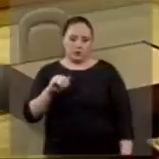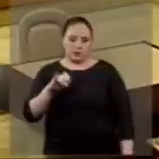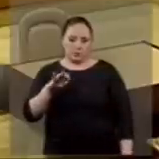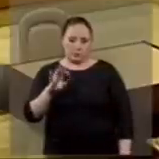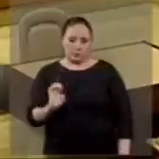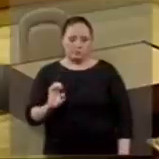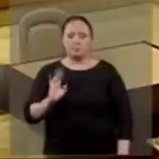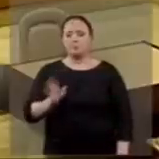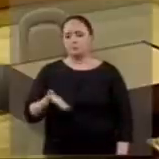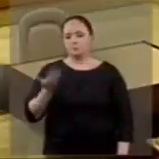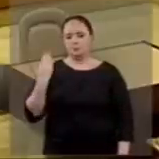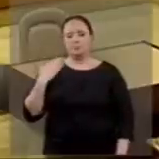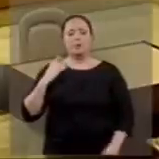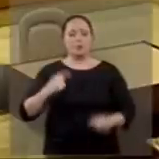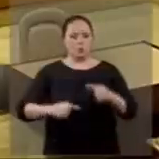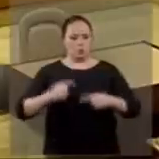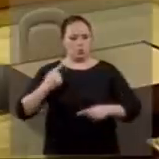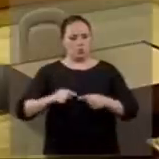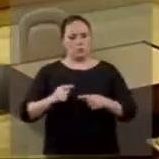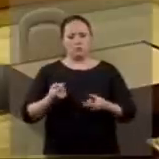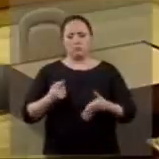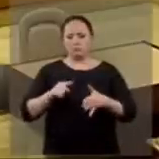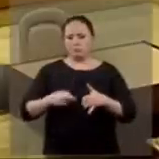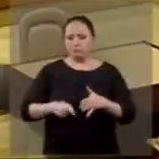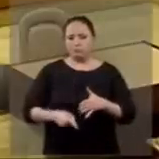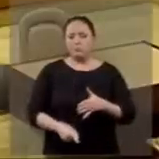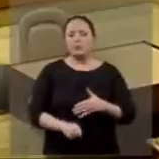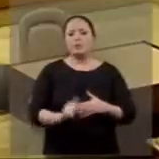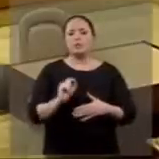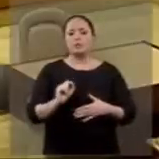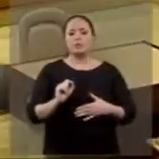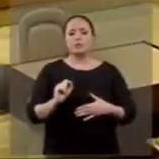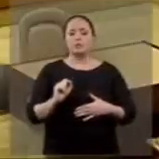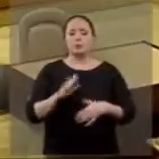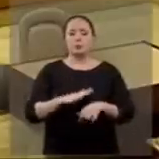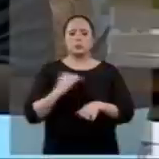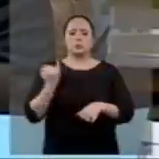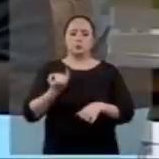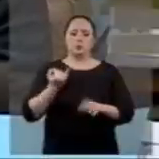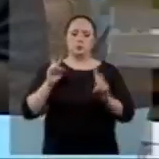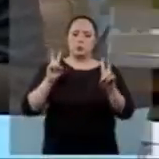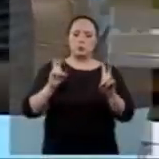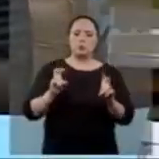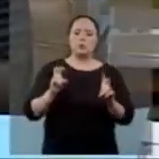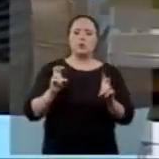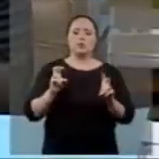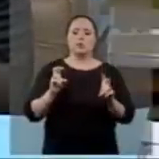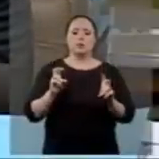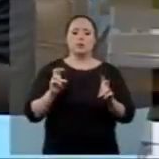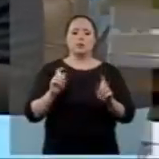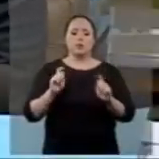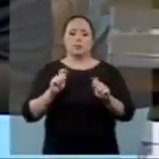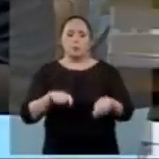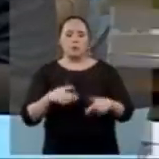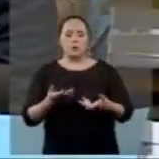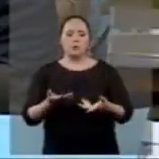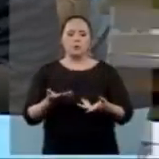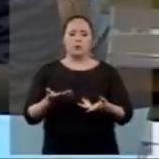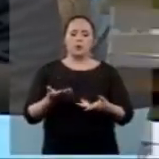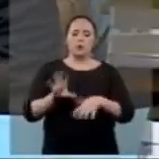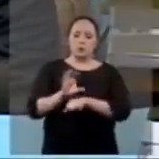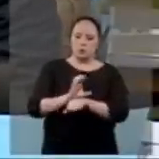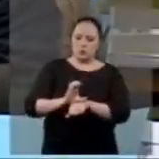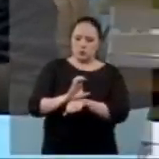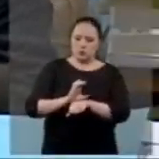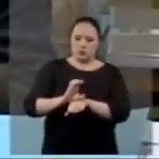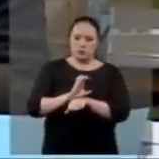discutiu-se amplamente naquele julgamento a relevantíssima questão em torno da possibilidade